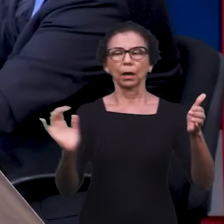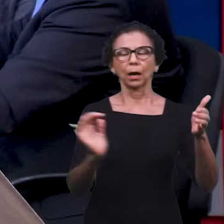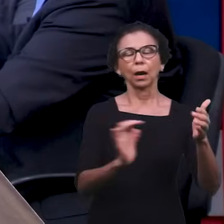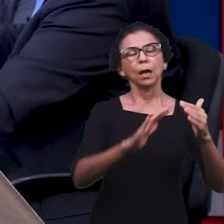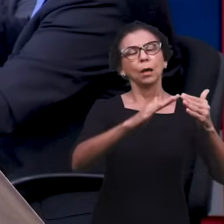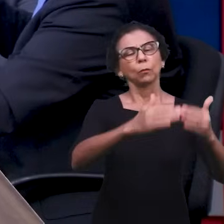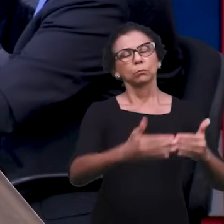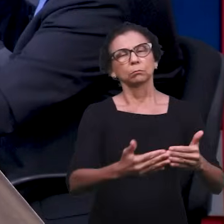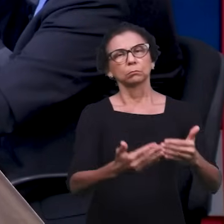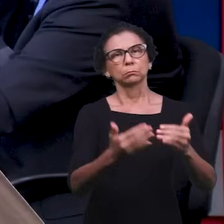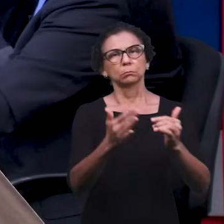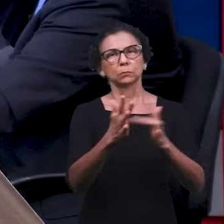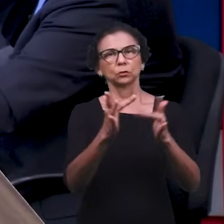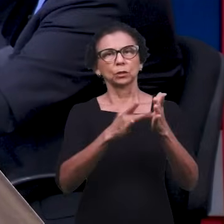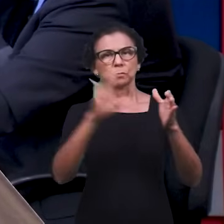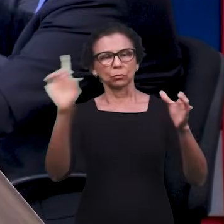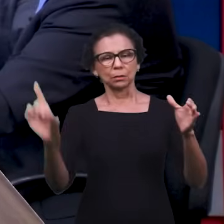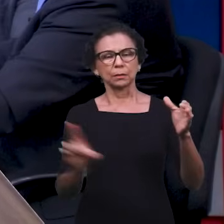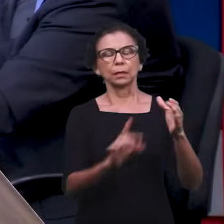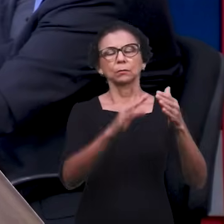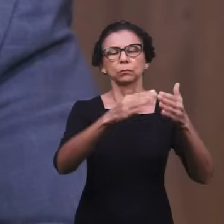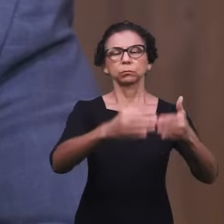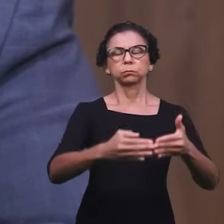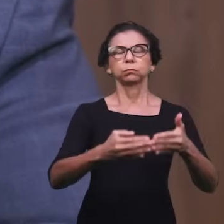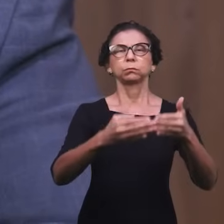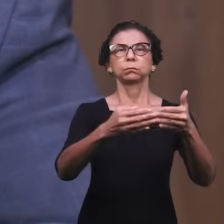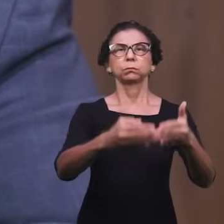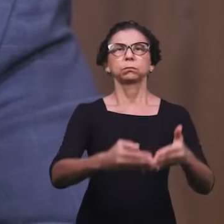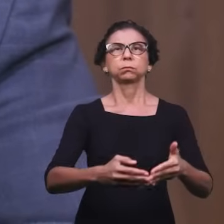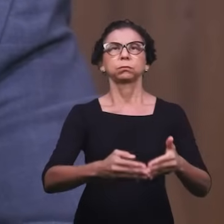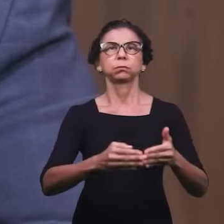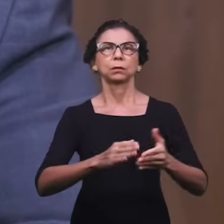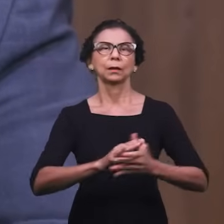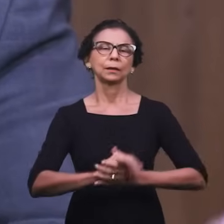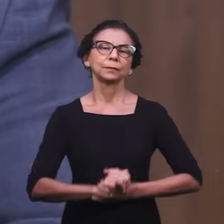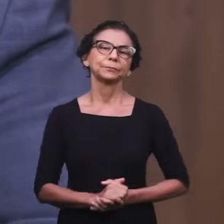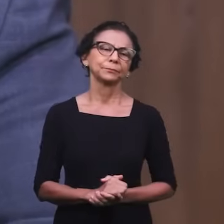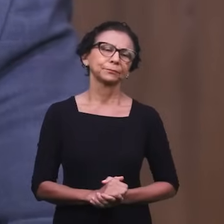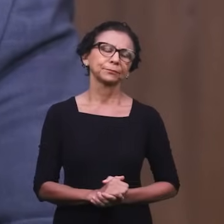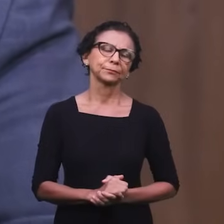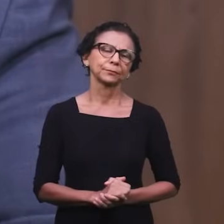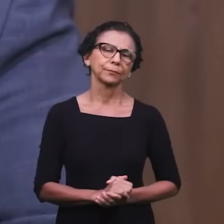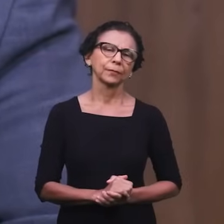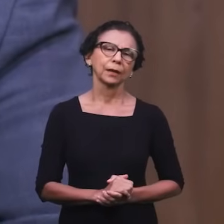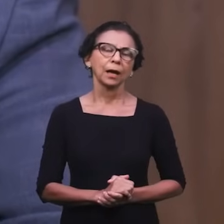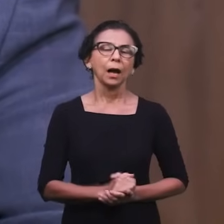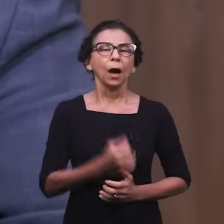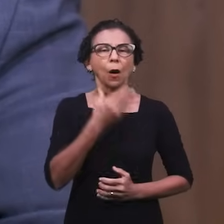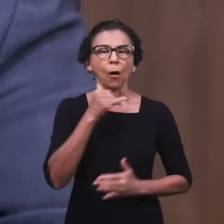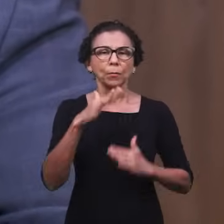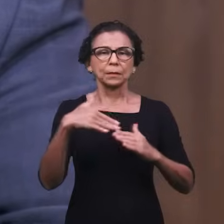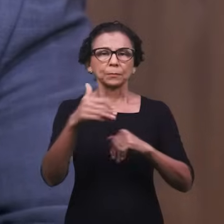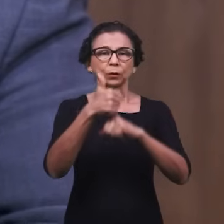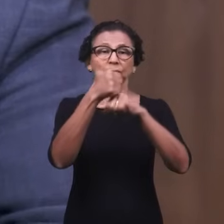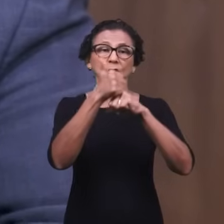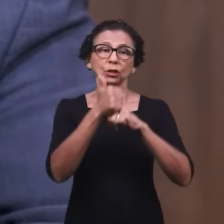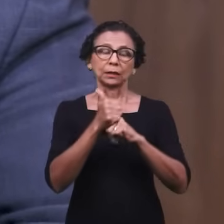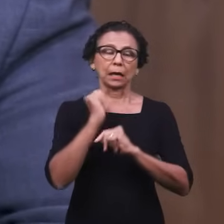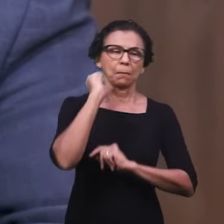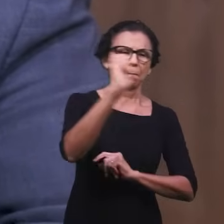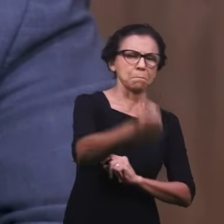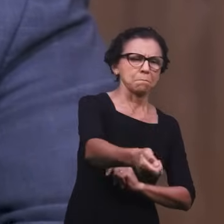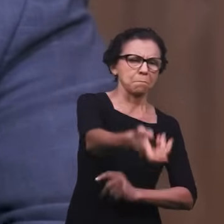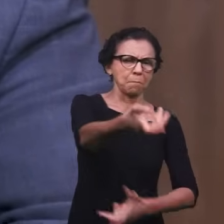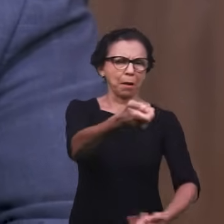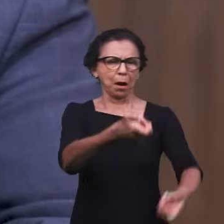grande tempestade, Jesus estava dormindo. Verdade. Todo mundo pescador. Aí foram acordar o carpinteiro. É verdade. Racionalmente falando,